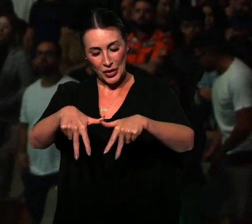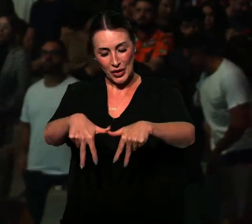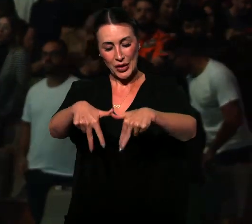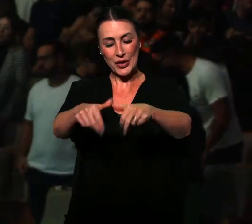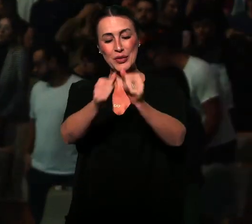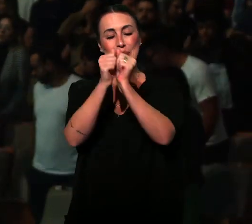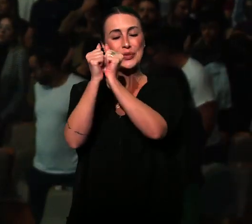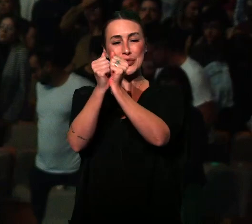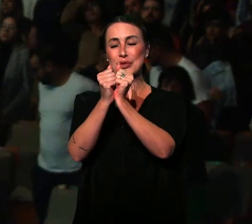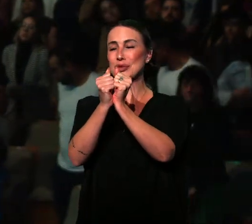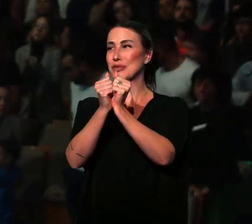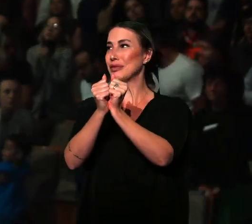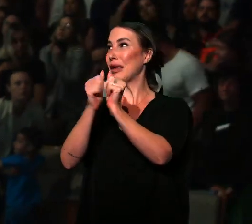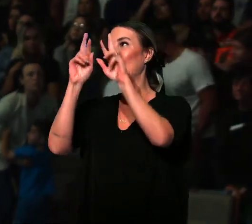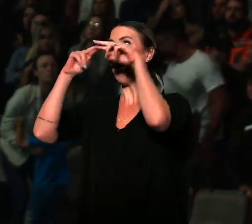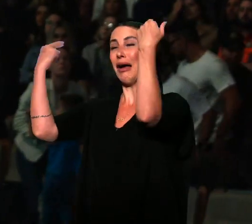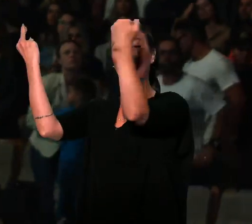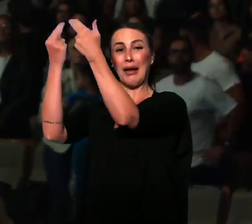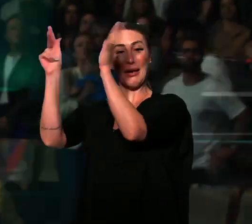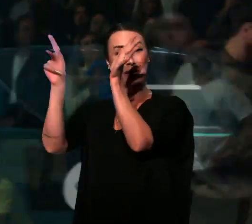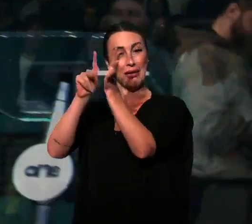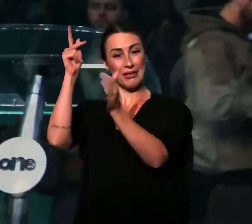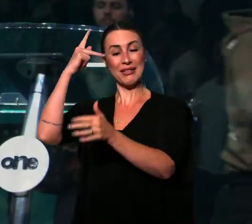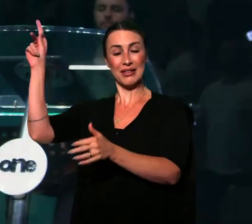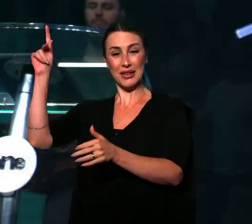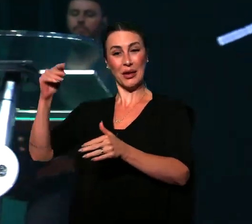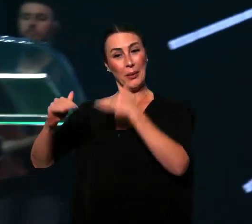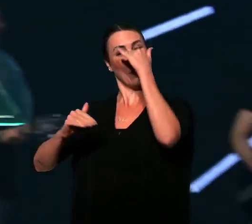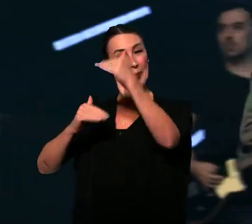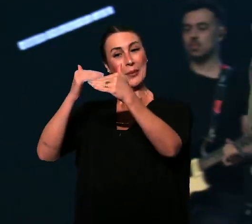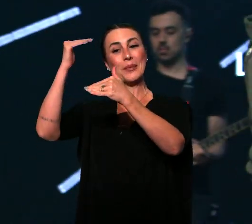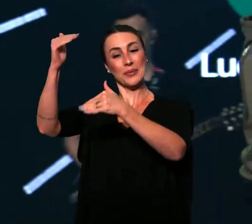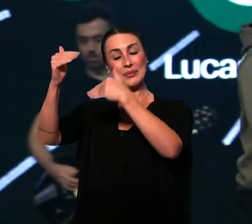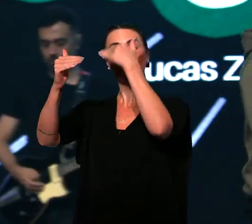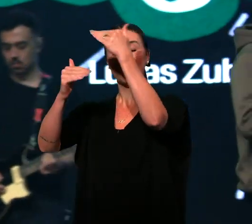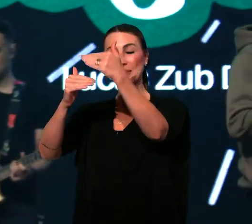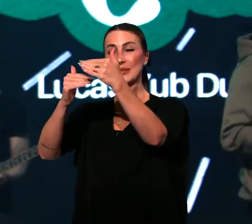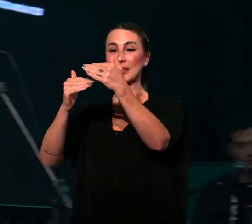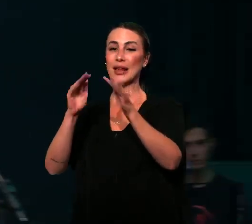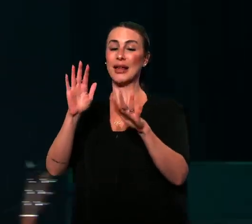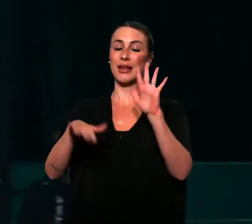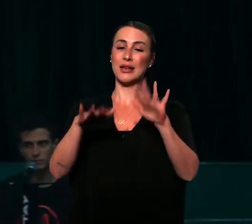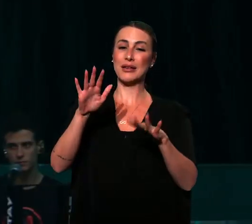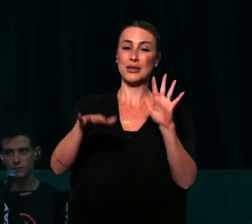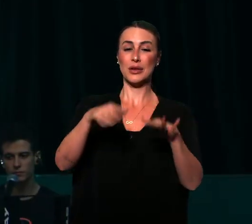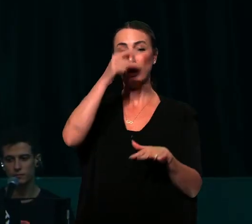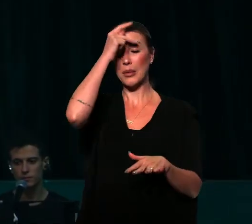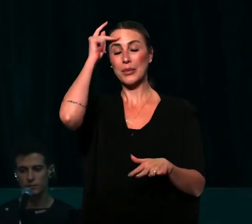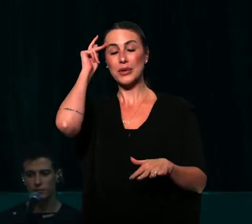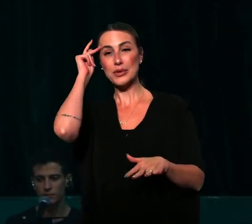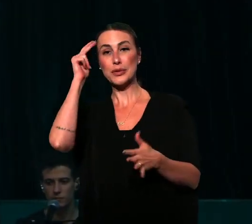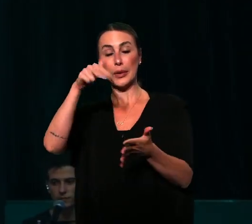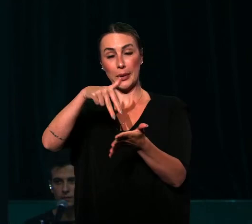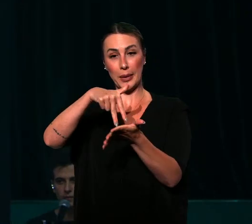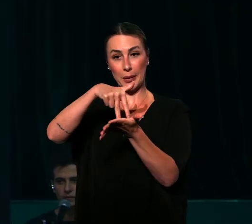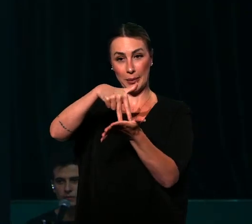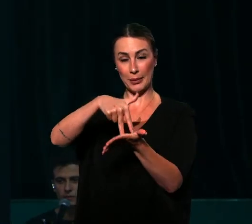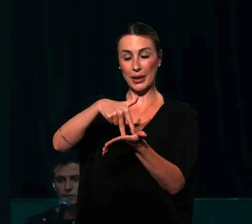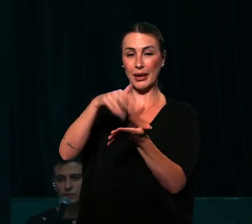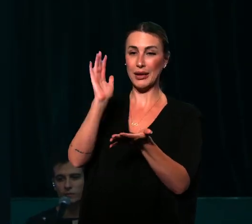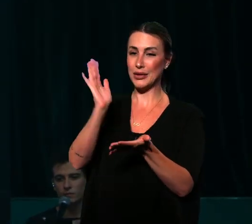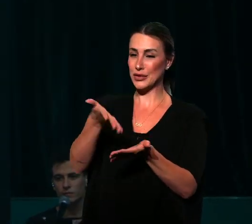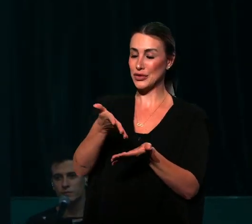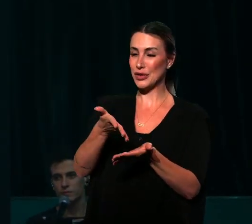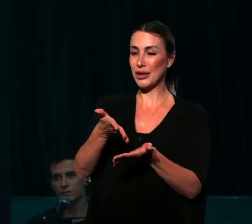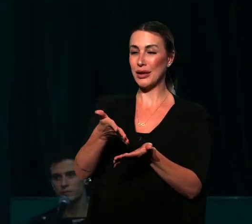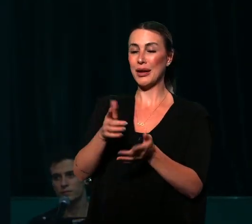Deus. Mas talvez algumas pessoas estão aqui hoje e até podem estar de pé. Talvez você foi muito